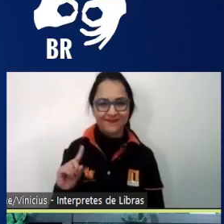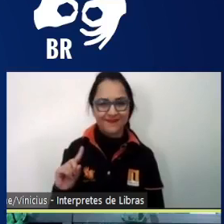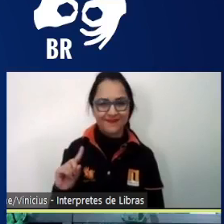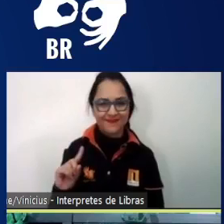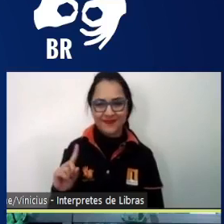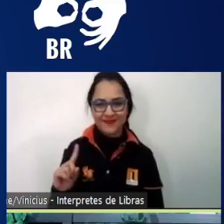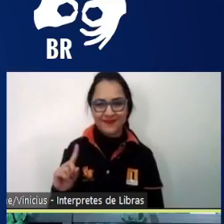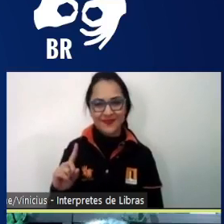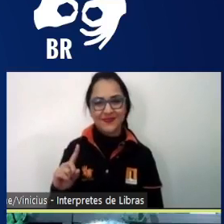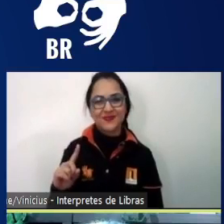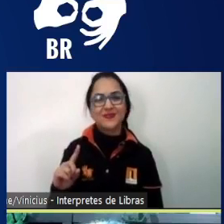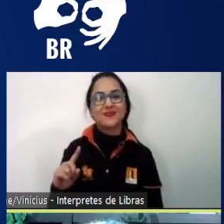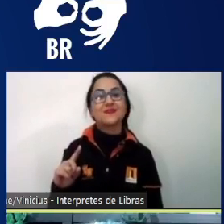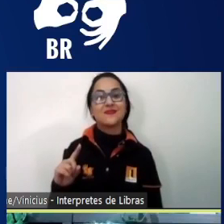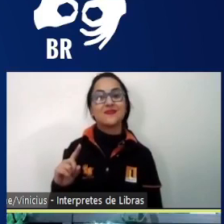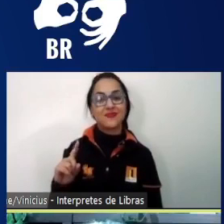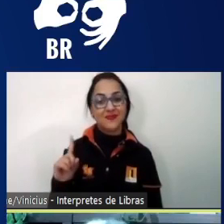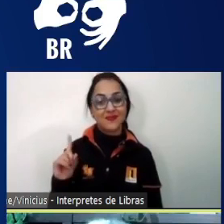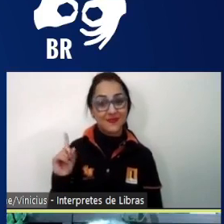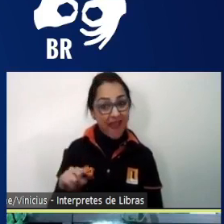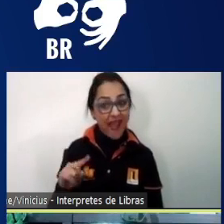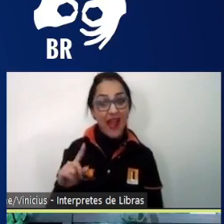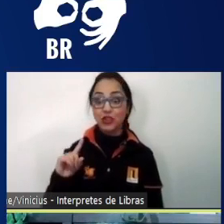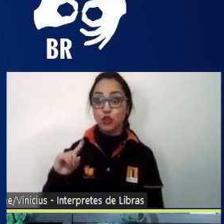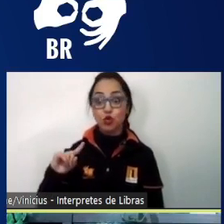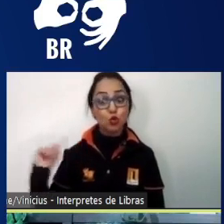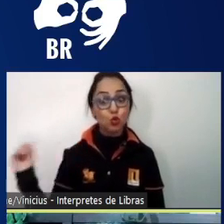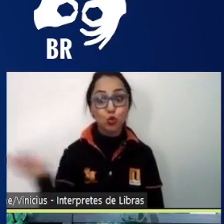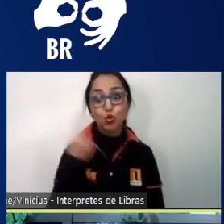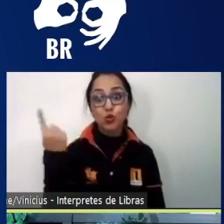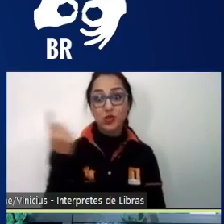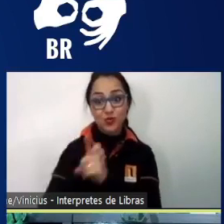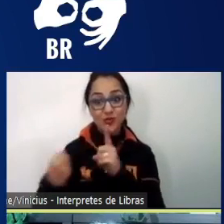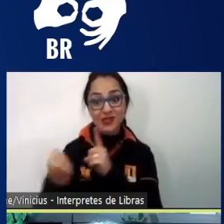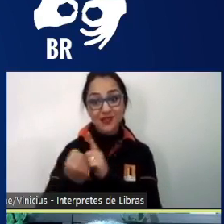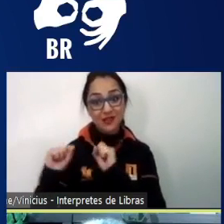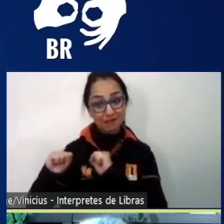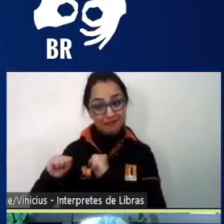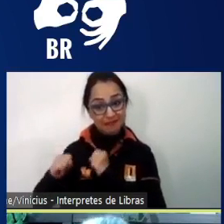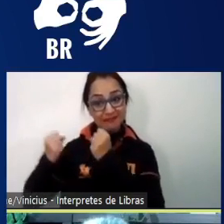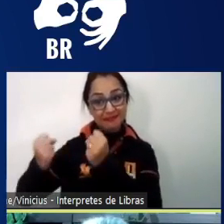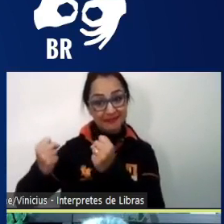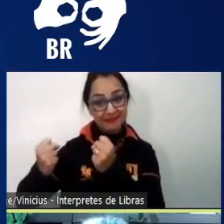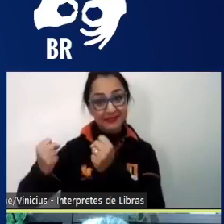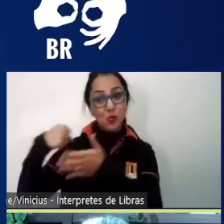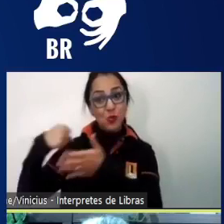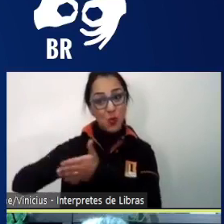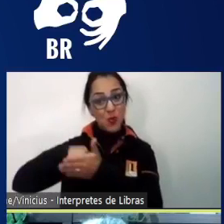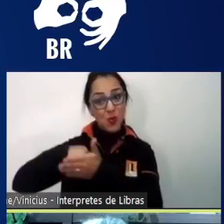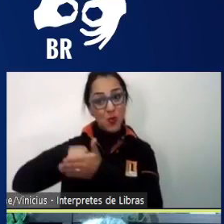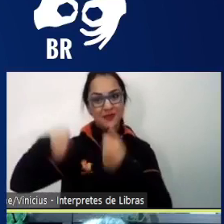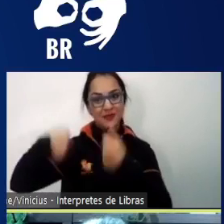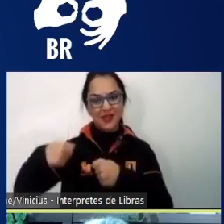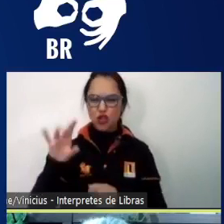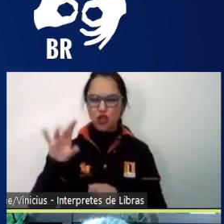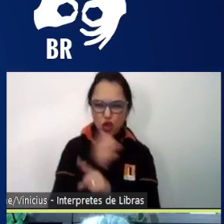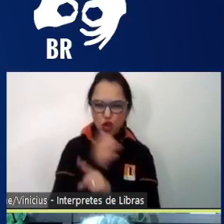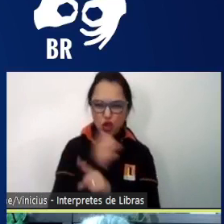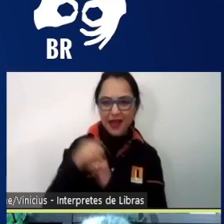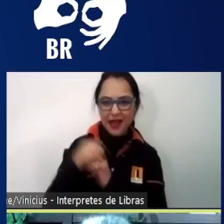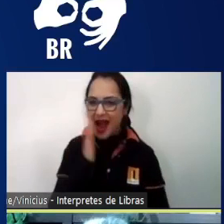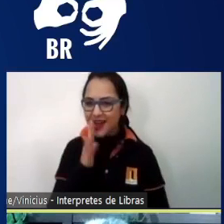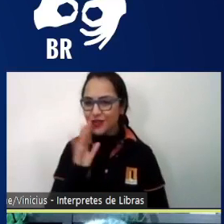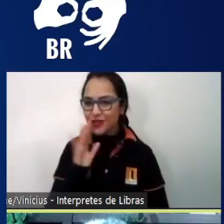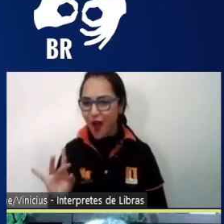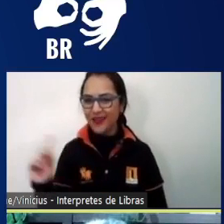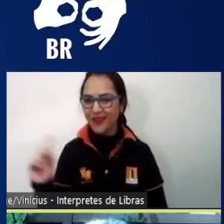Ela é uma missão de toda a sociedade. E não só da sociedade brasileira. E por isso fico muito feliz